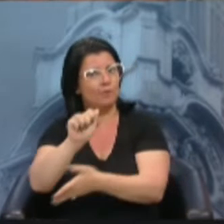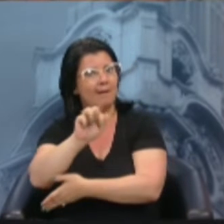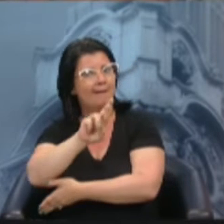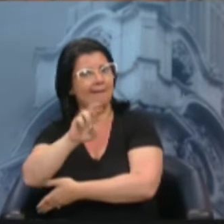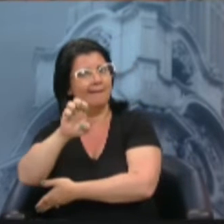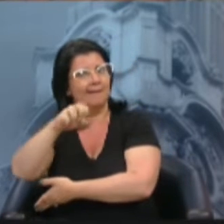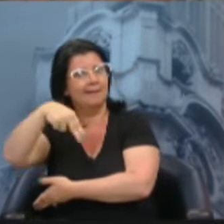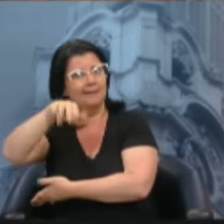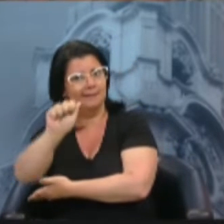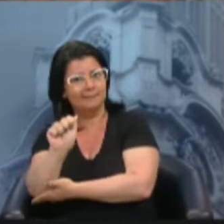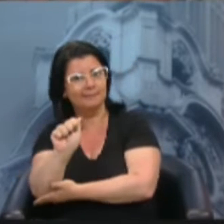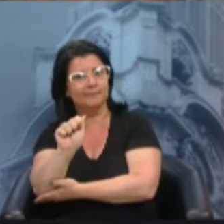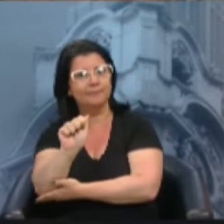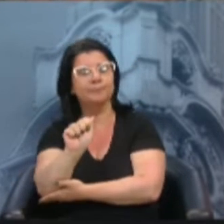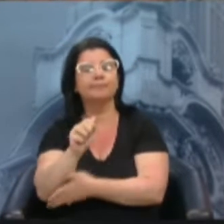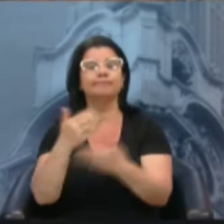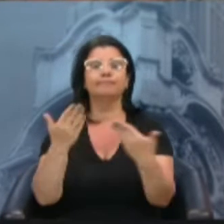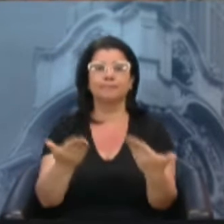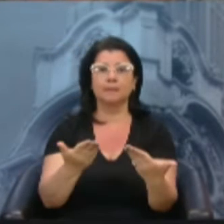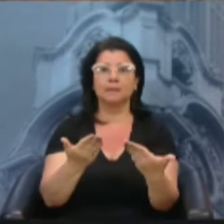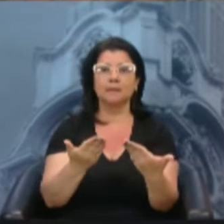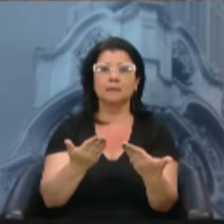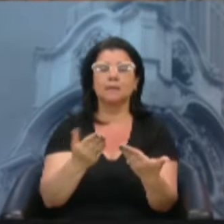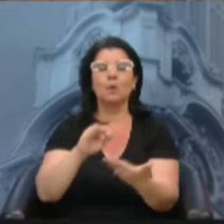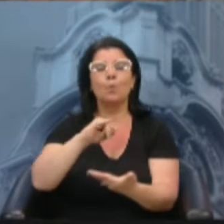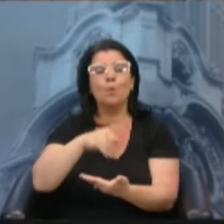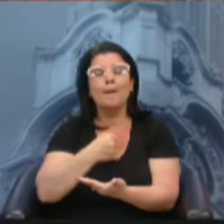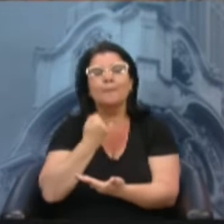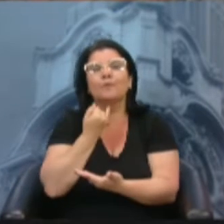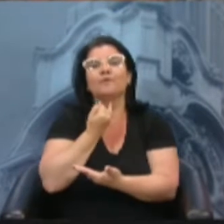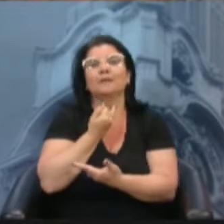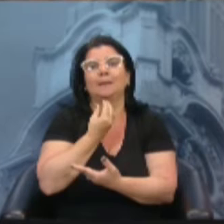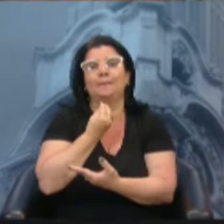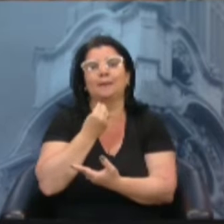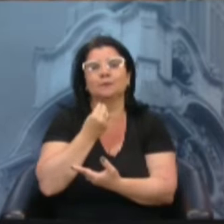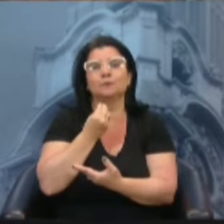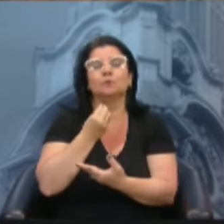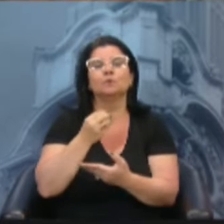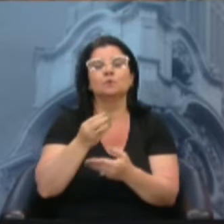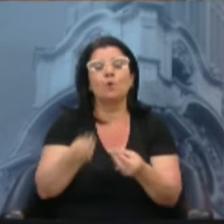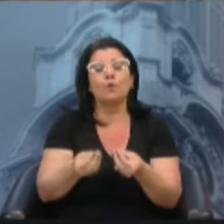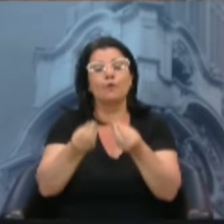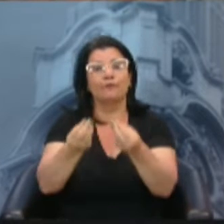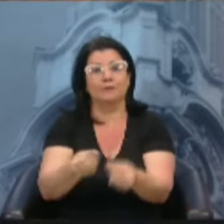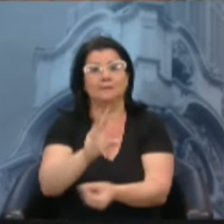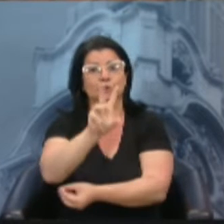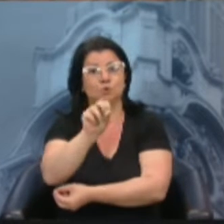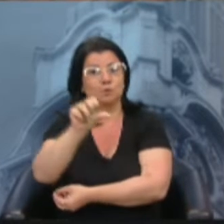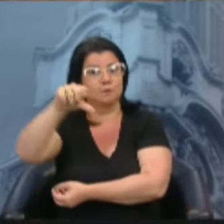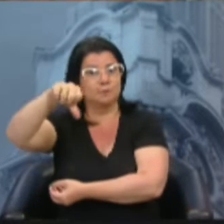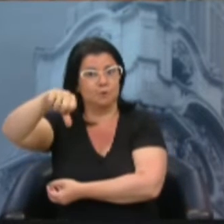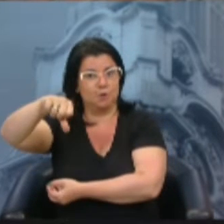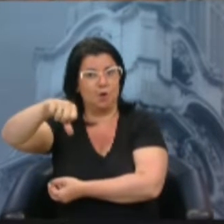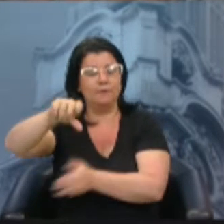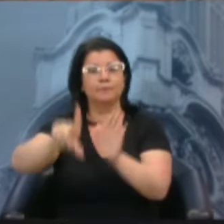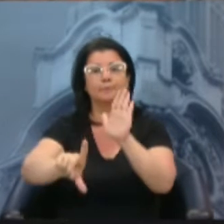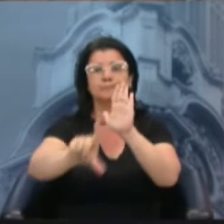né, então, o índice de aproveitamento concedido lá em 2009, né, pela